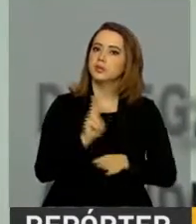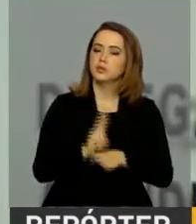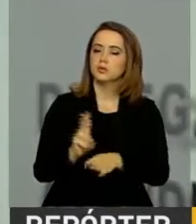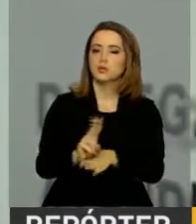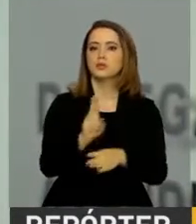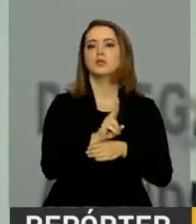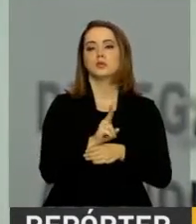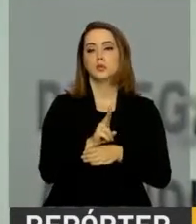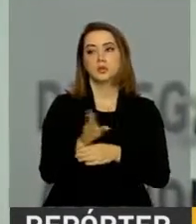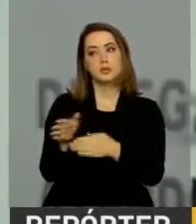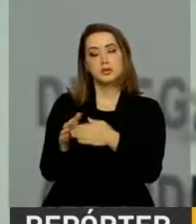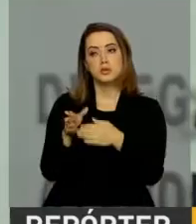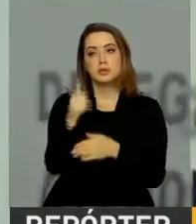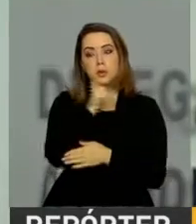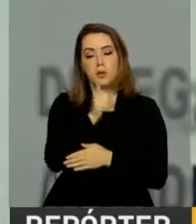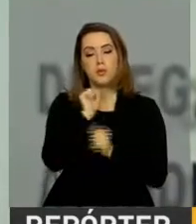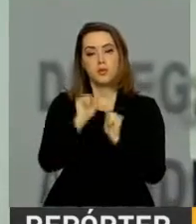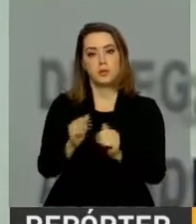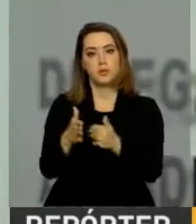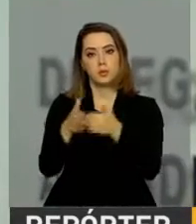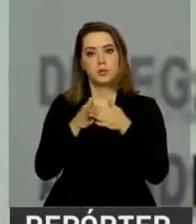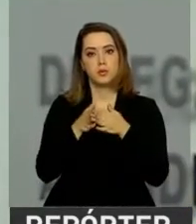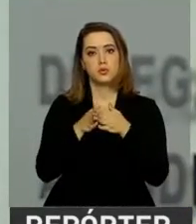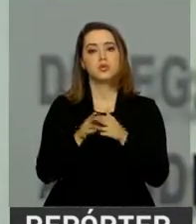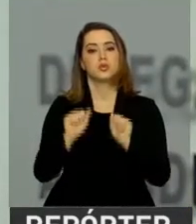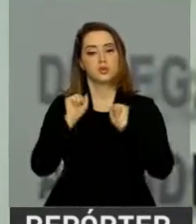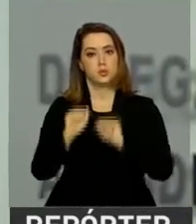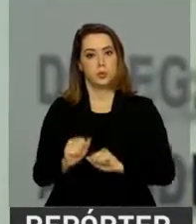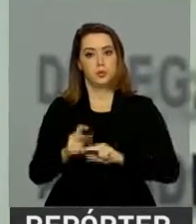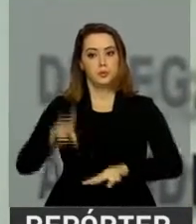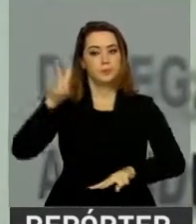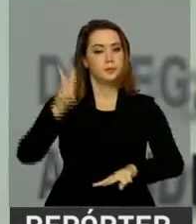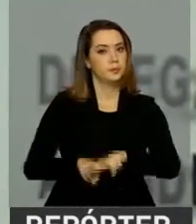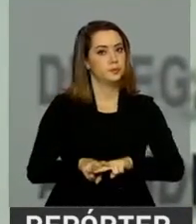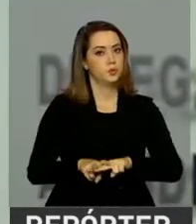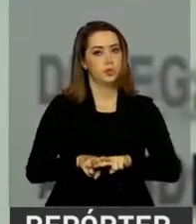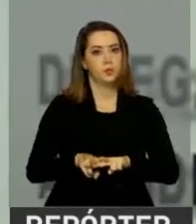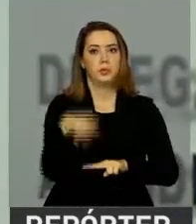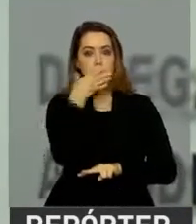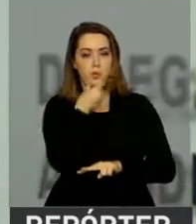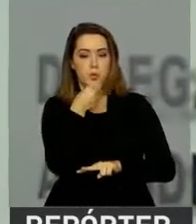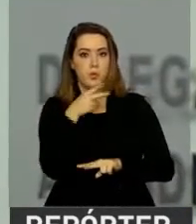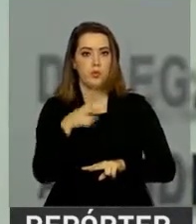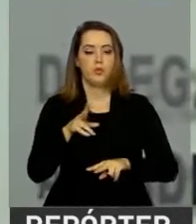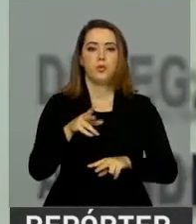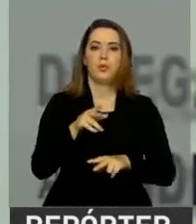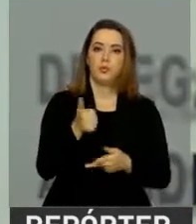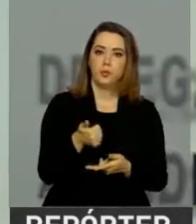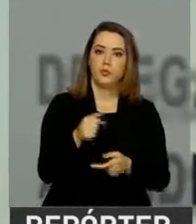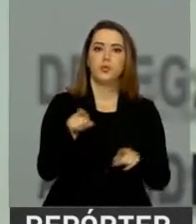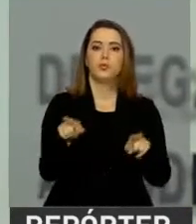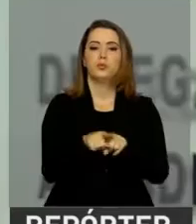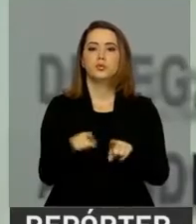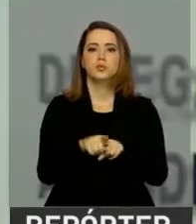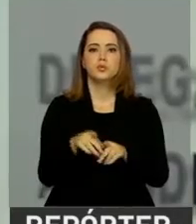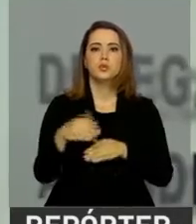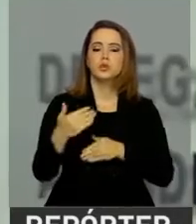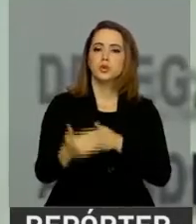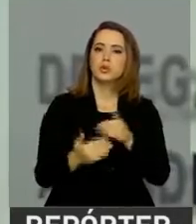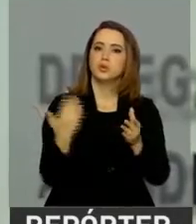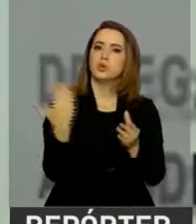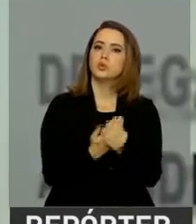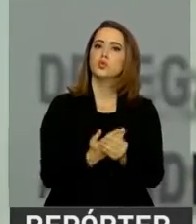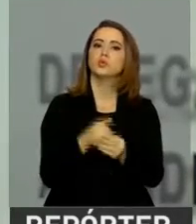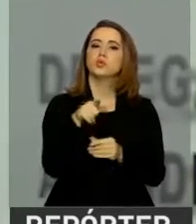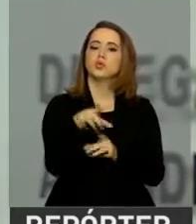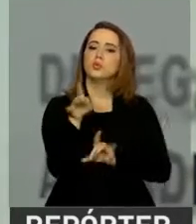requer, a possibilidade de prisão em flagrante desse agressor, prisão preventiva. Hoje o processamento se dá numa vara